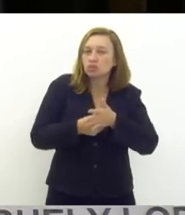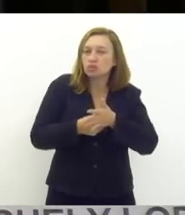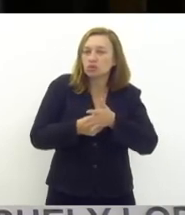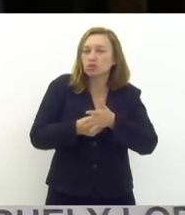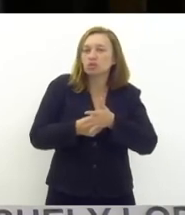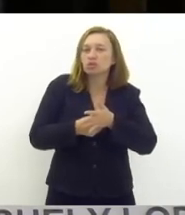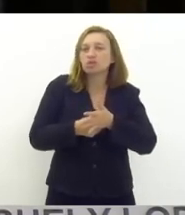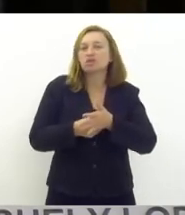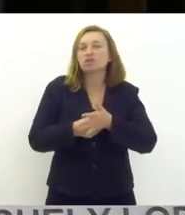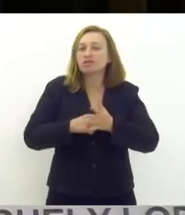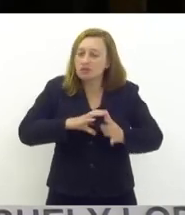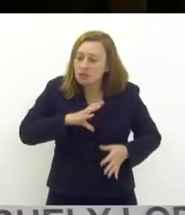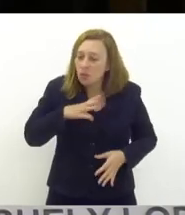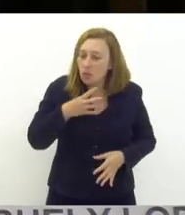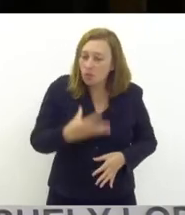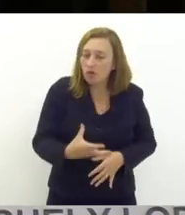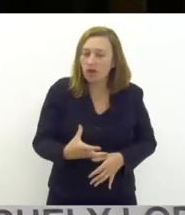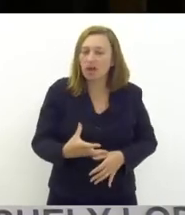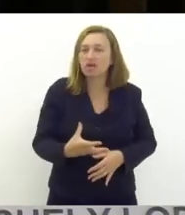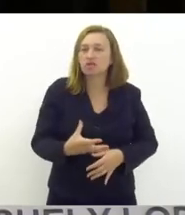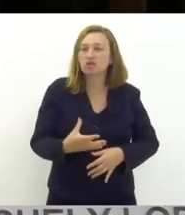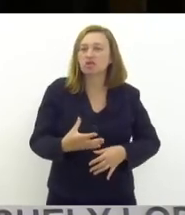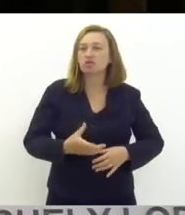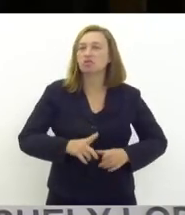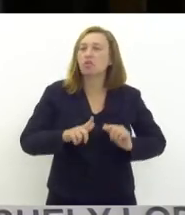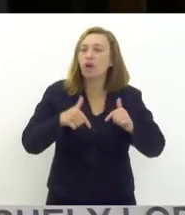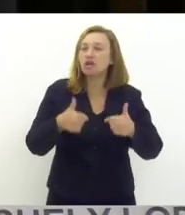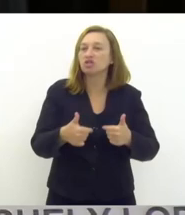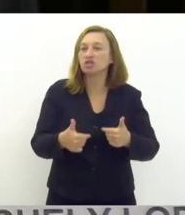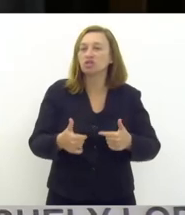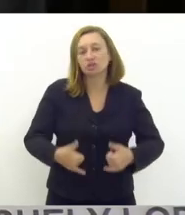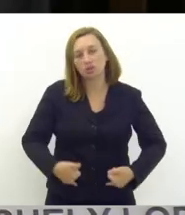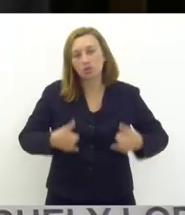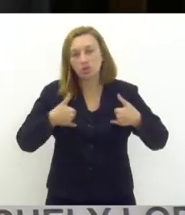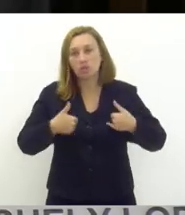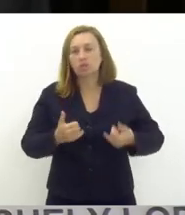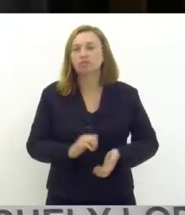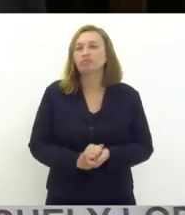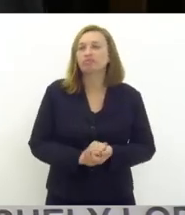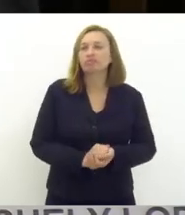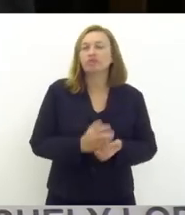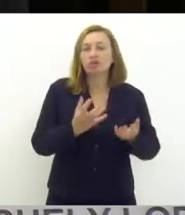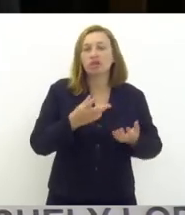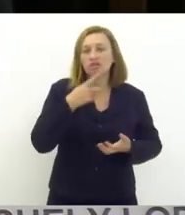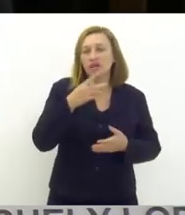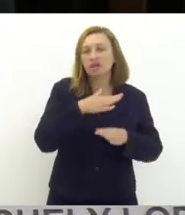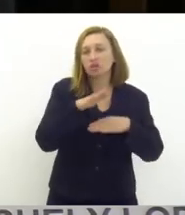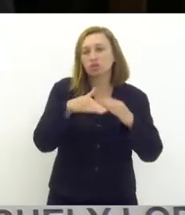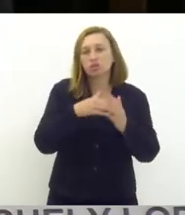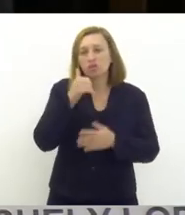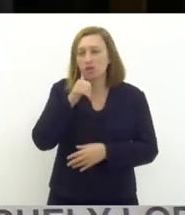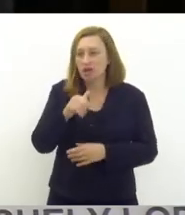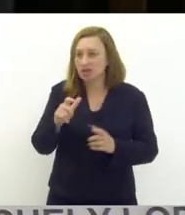brilho no no olhar esse brilho em suas atitudes muito orgulho e queria dizer a todas as mulheres aqui presentes